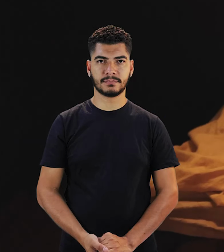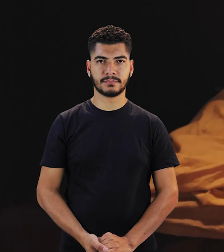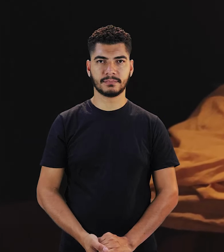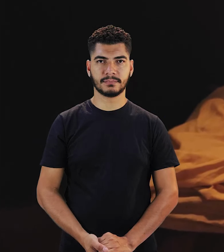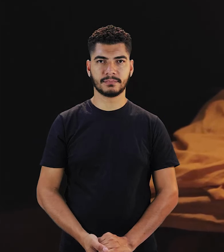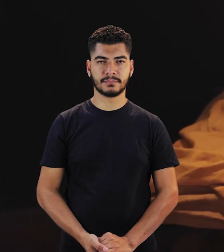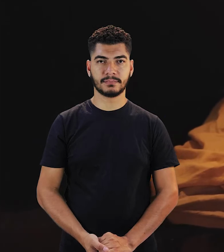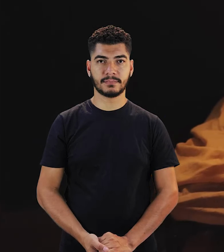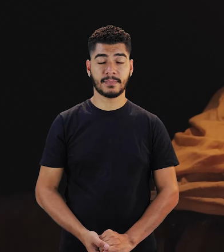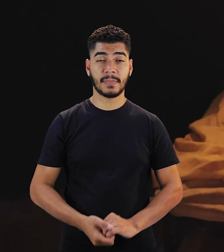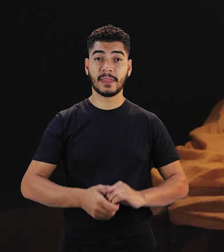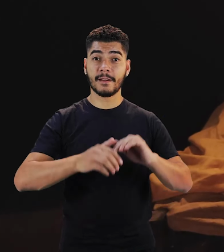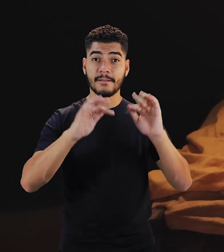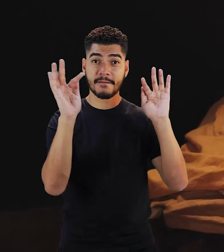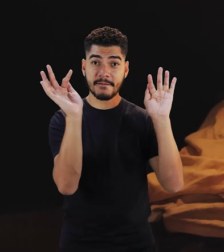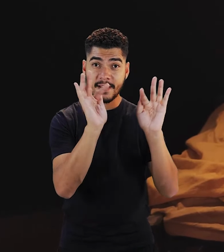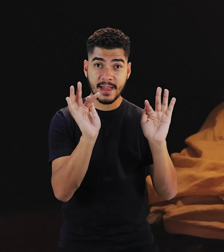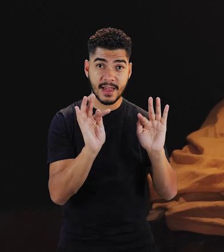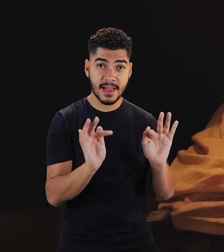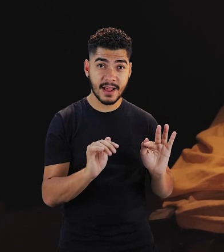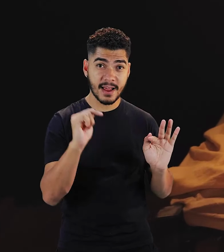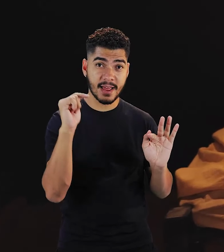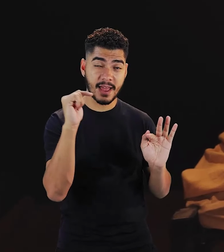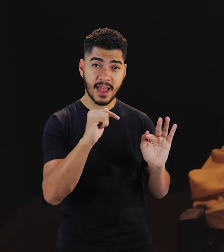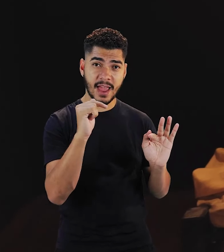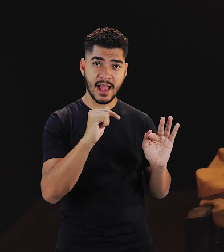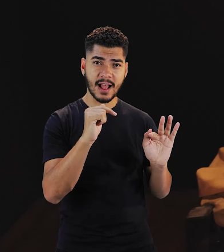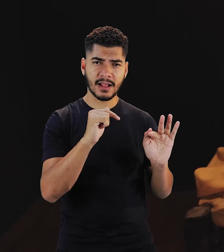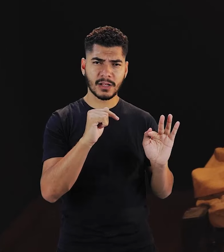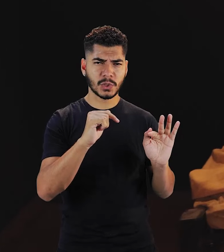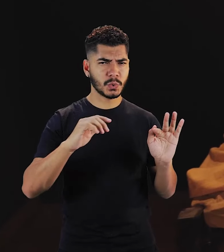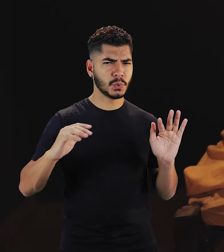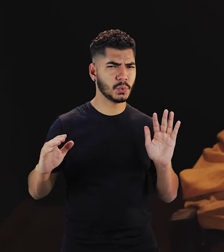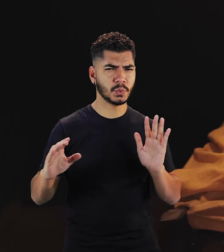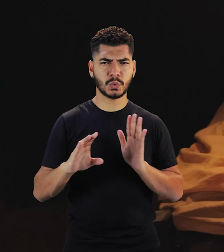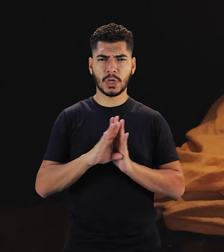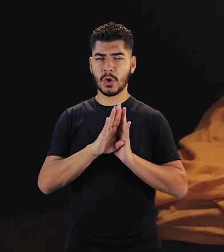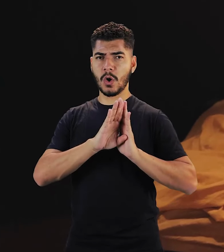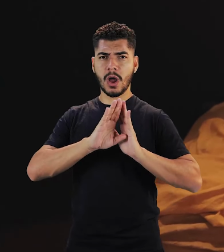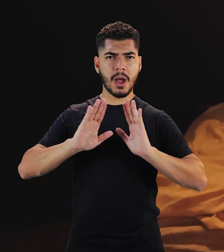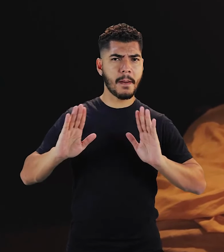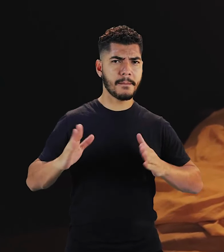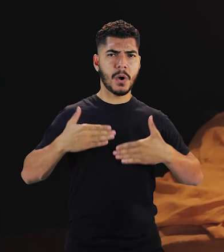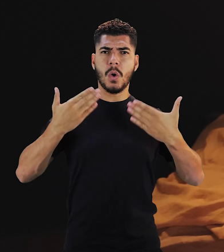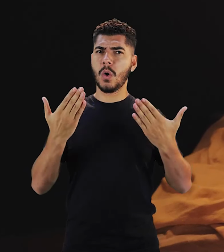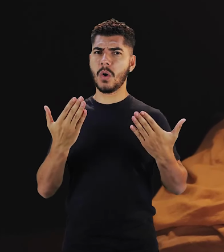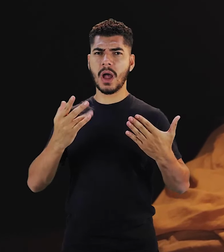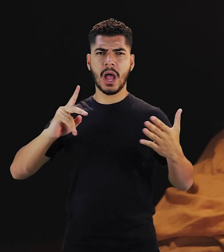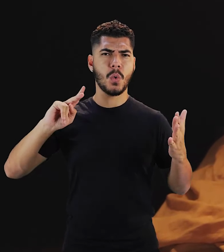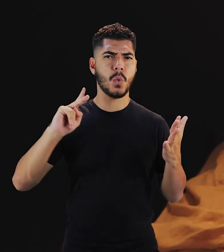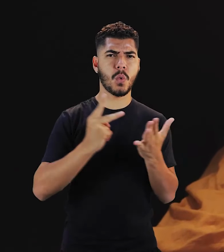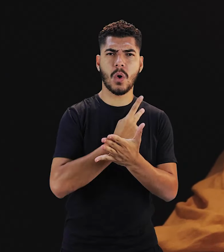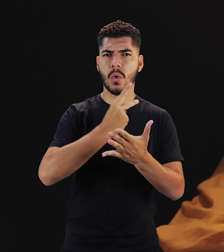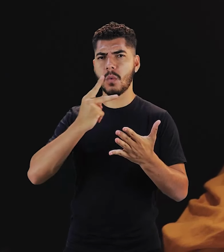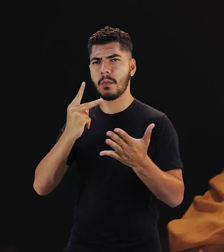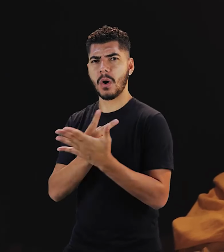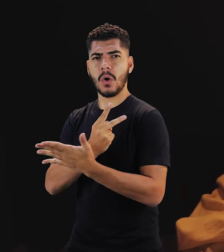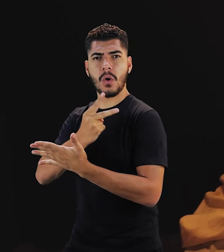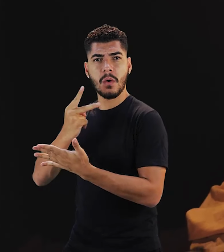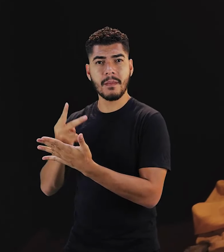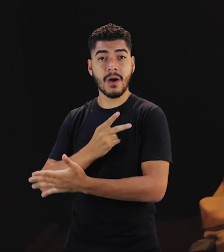A felicidade, ela chegou num ímpeto. Os acontecimentos eram mais rápidos do que